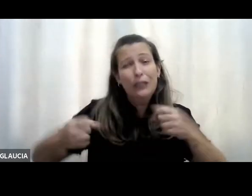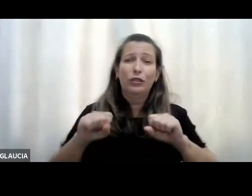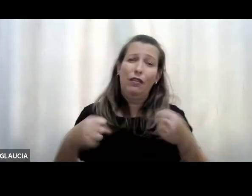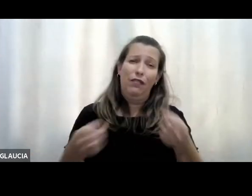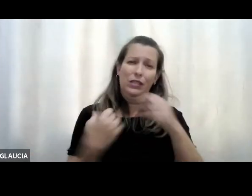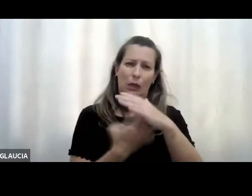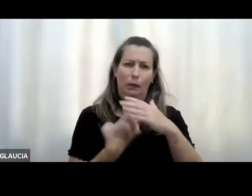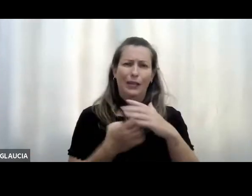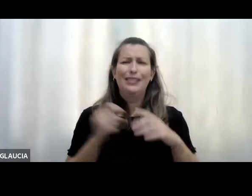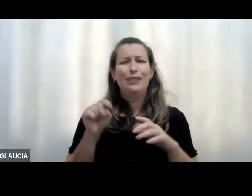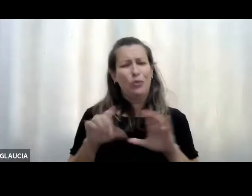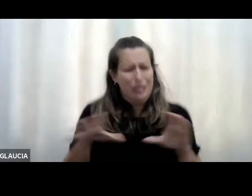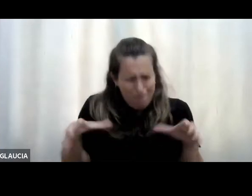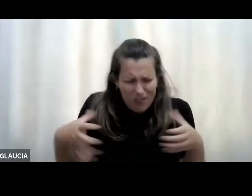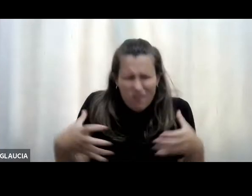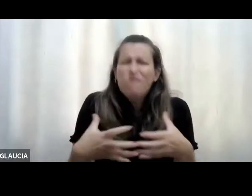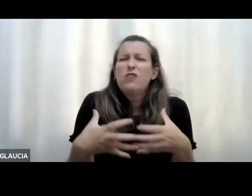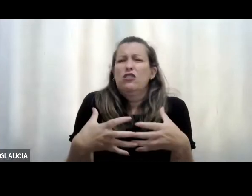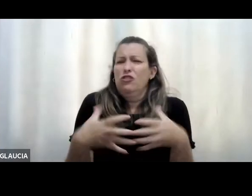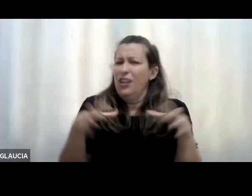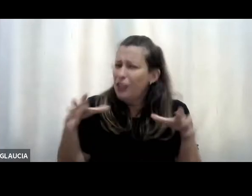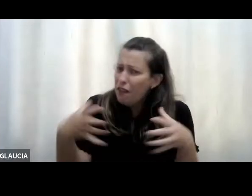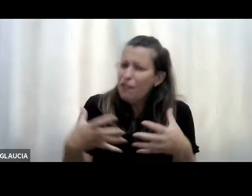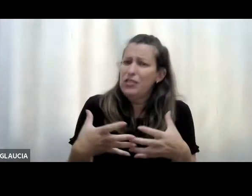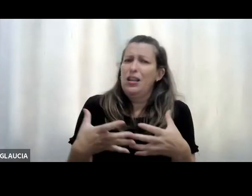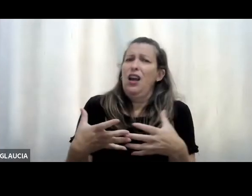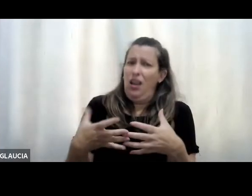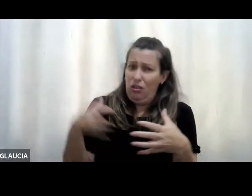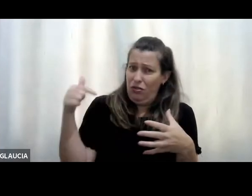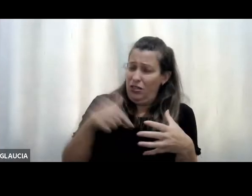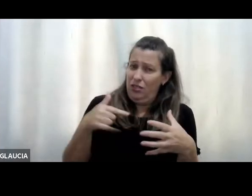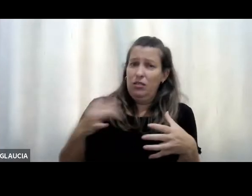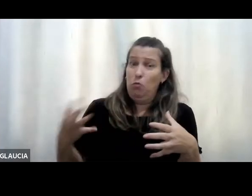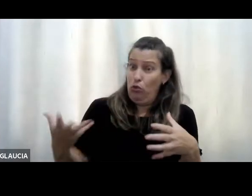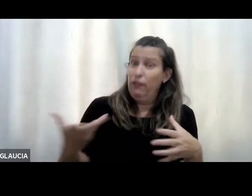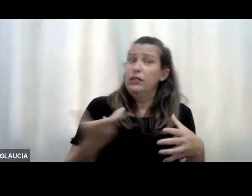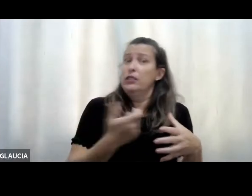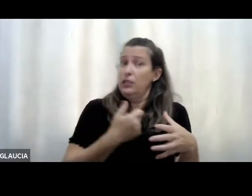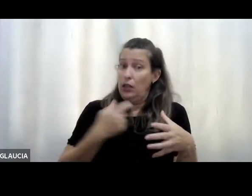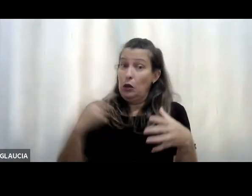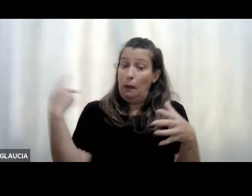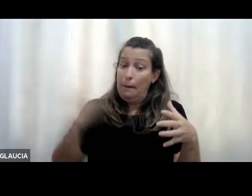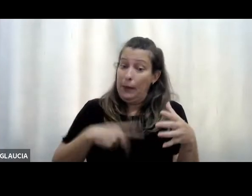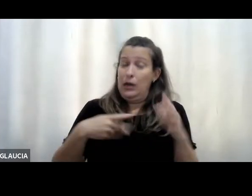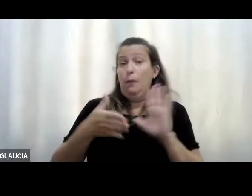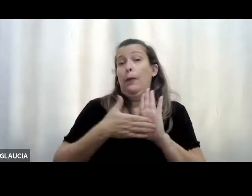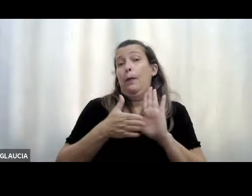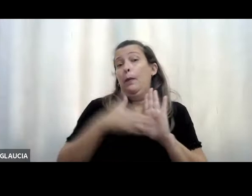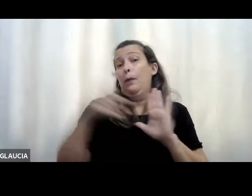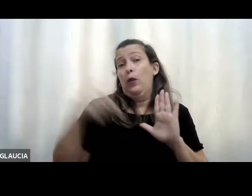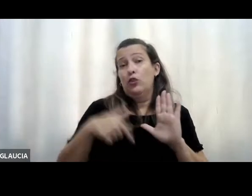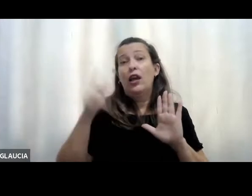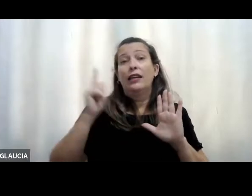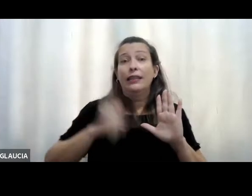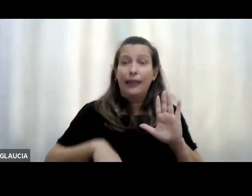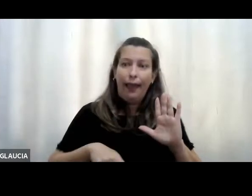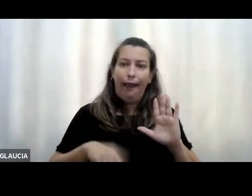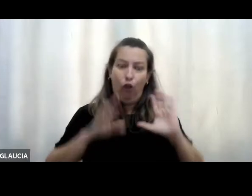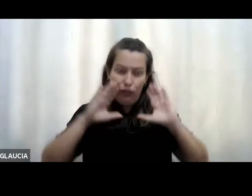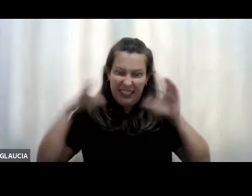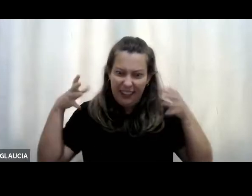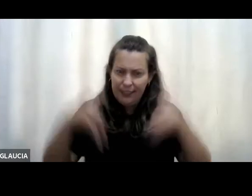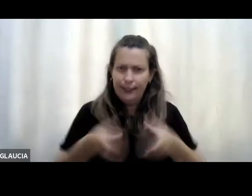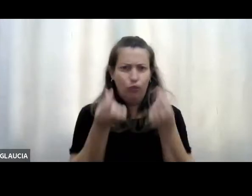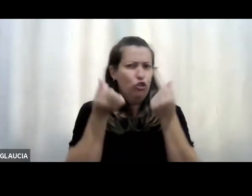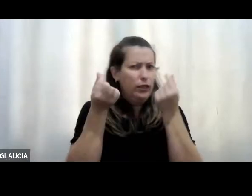fechado muito eficiente para aquilo que eles propõem, que é a de concentração de riqueza, concentração